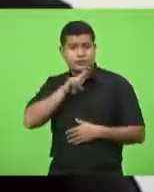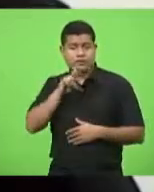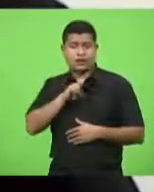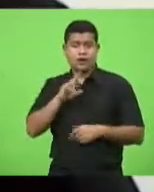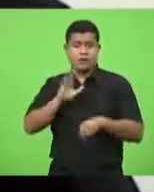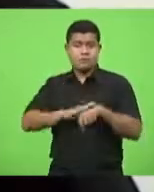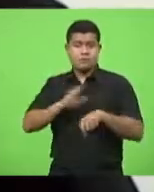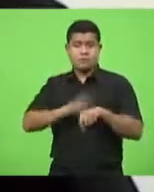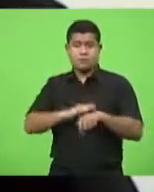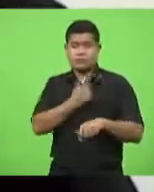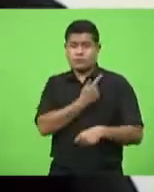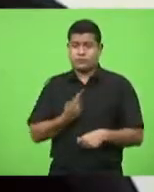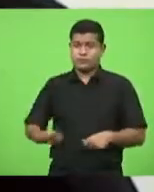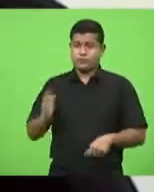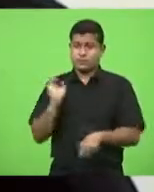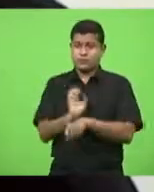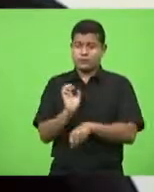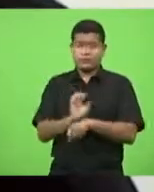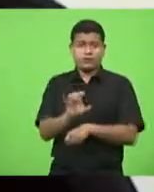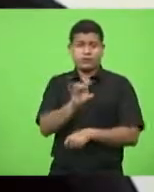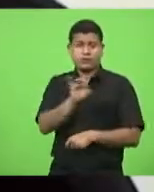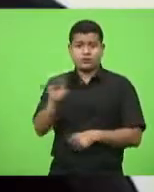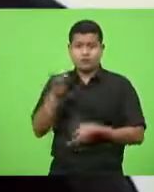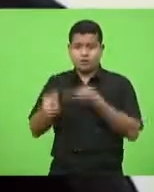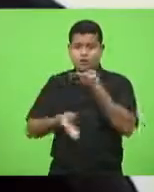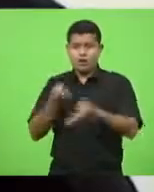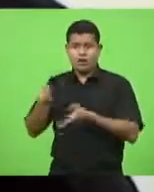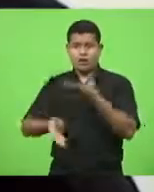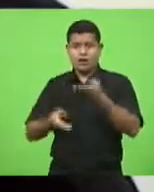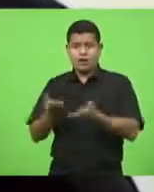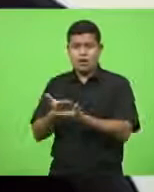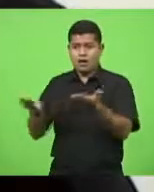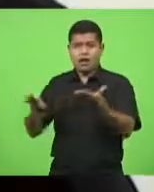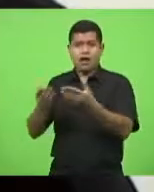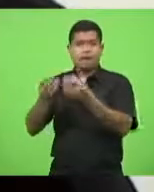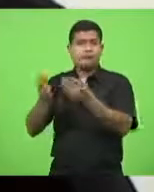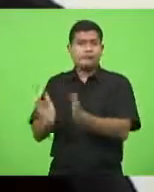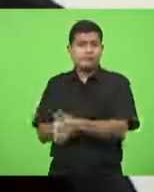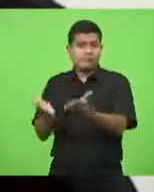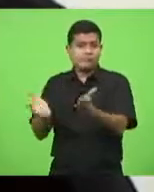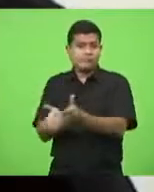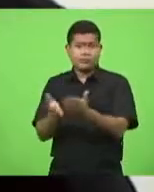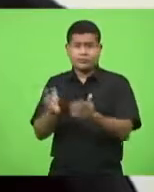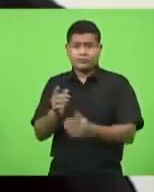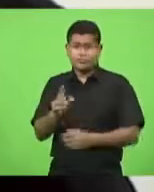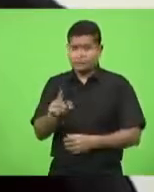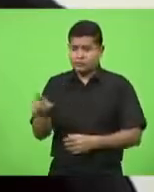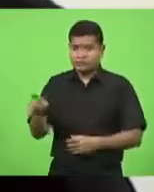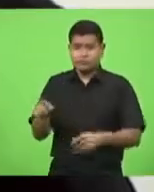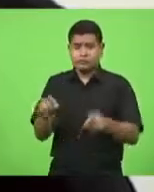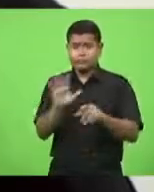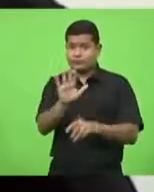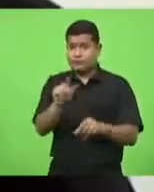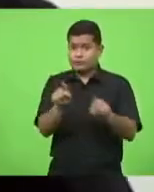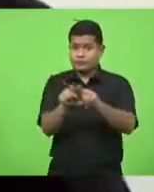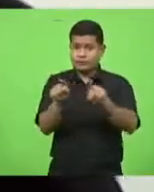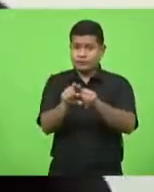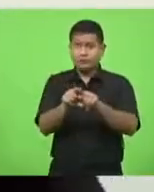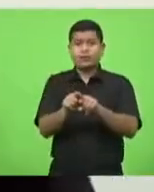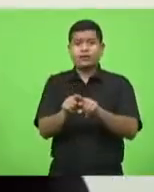estadual, não somente para atender a população mais vulnerável que mais precisa, como também para